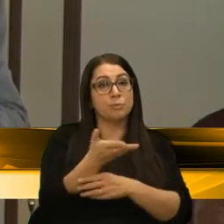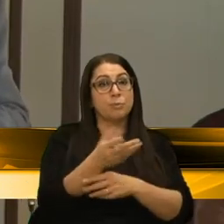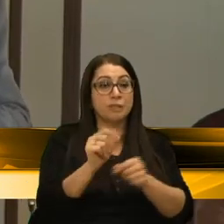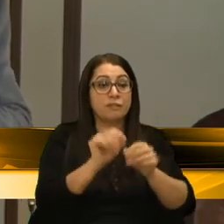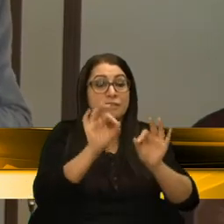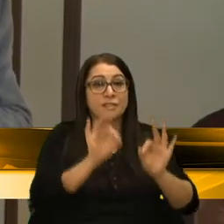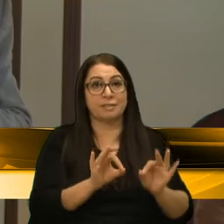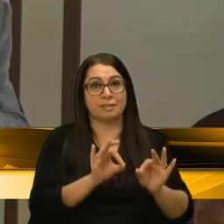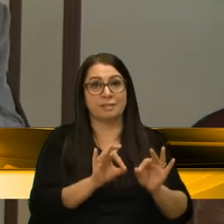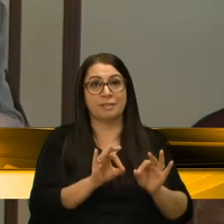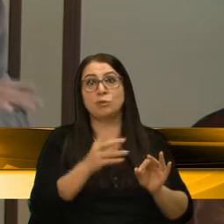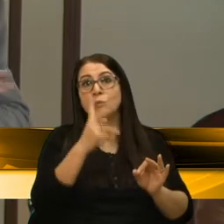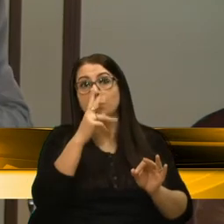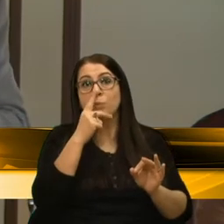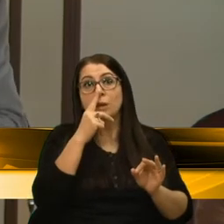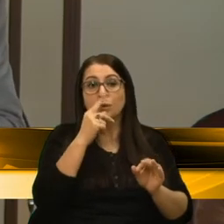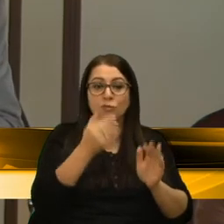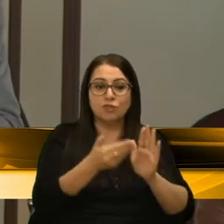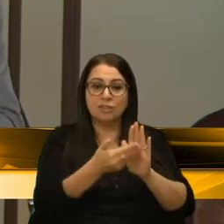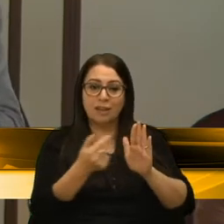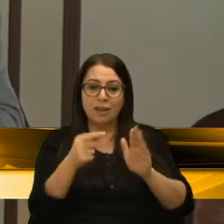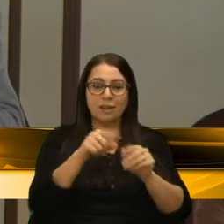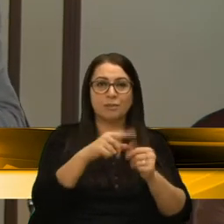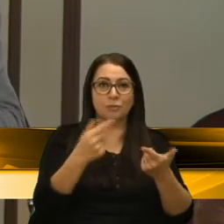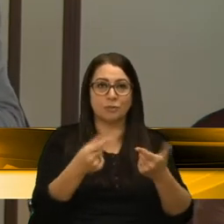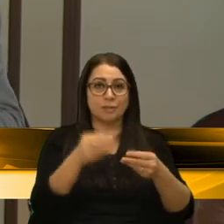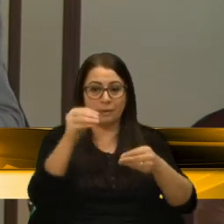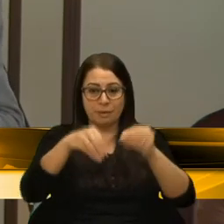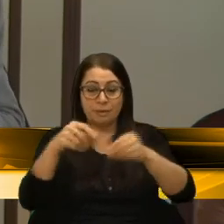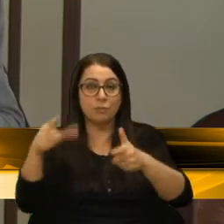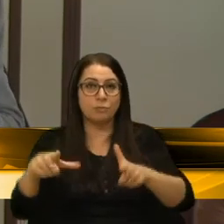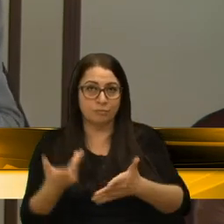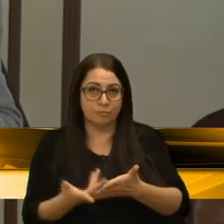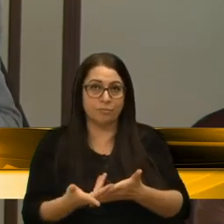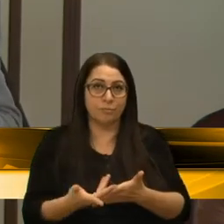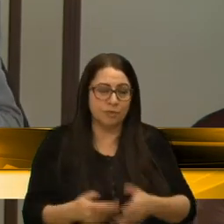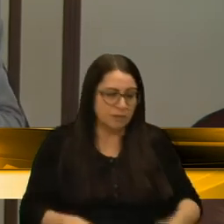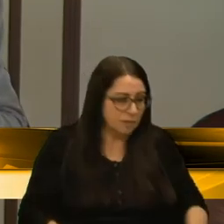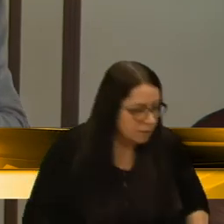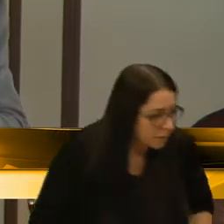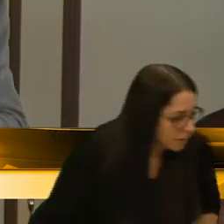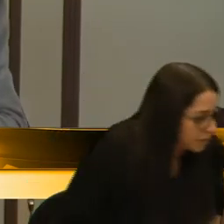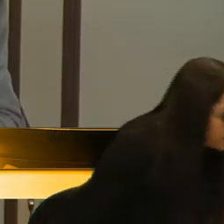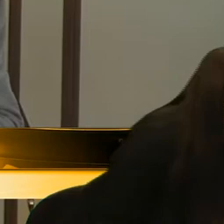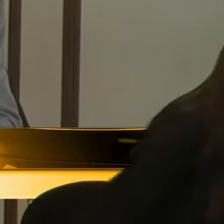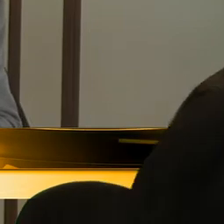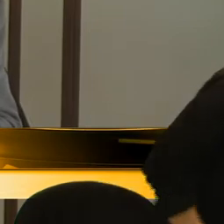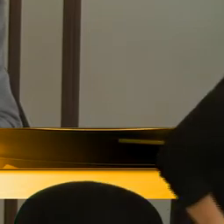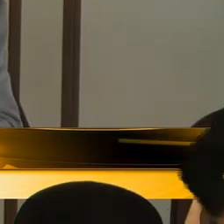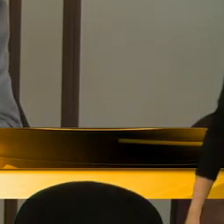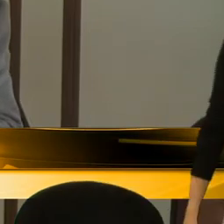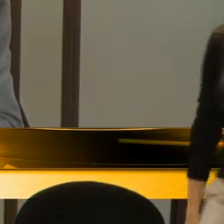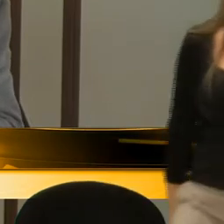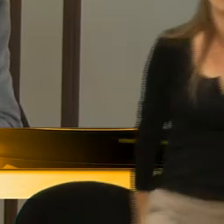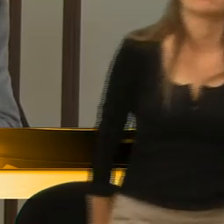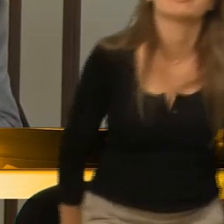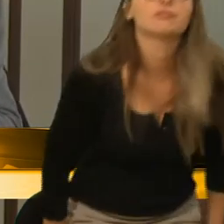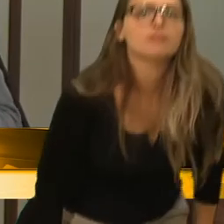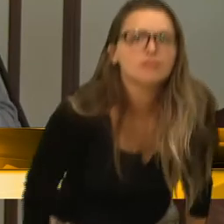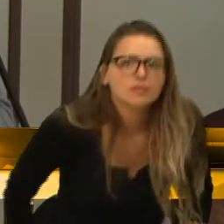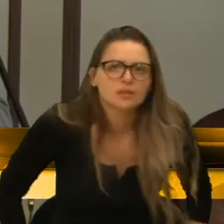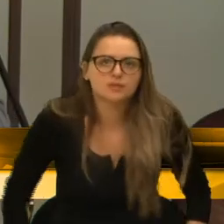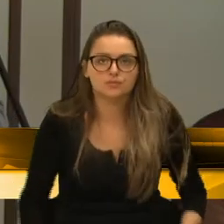feita, como se fosse suprimir tudo. Então, qualquer árvore que for preservada depois no fundo de um